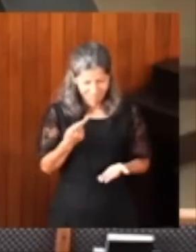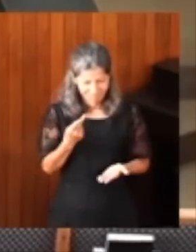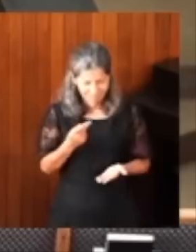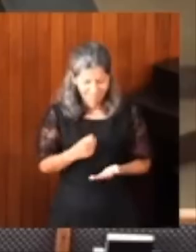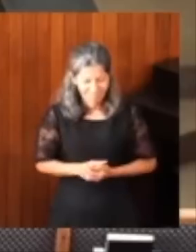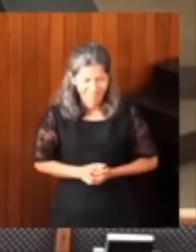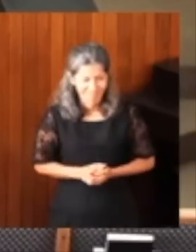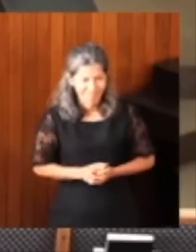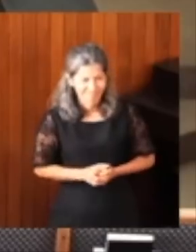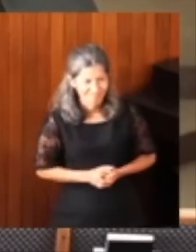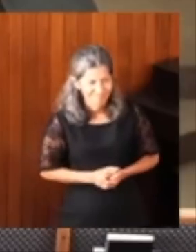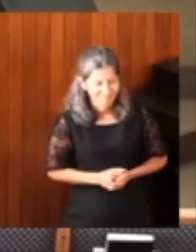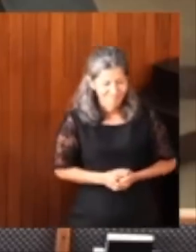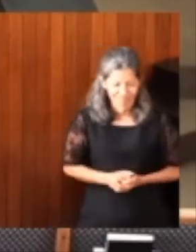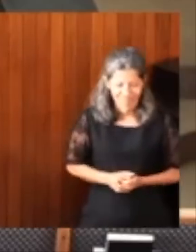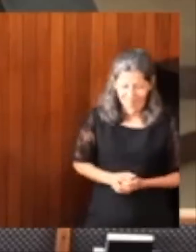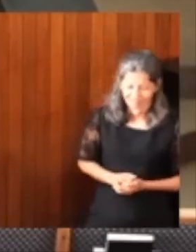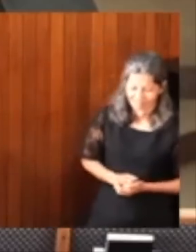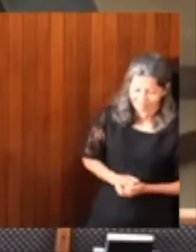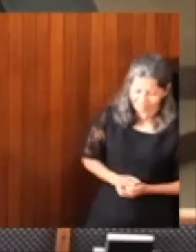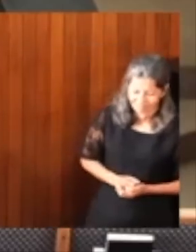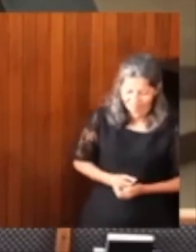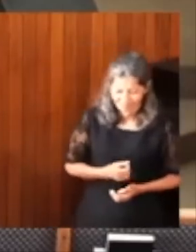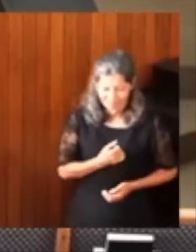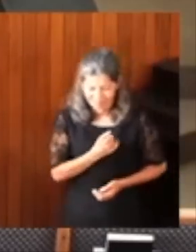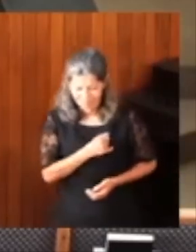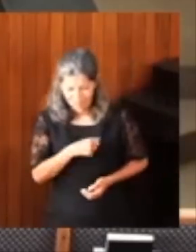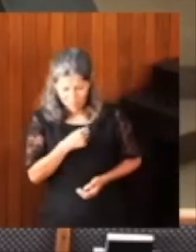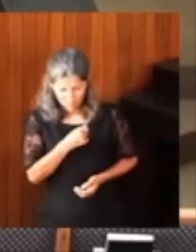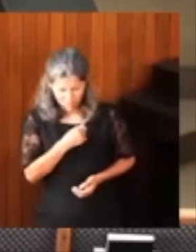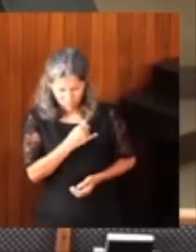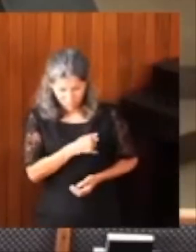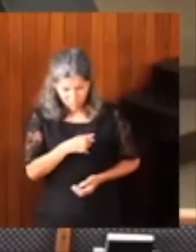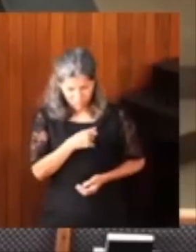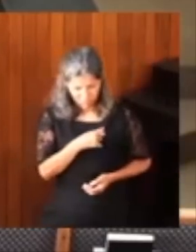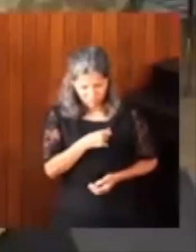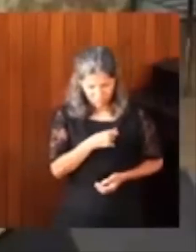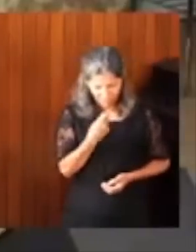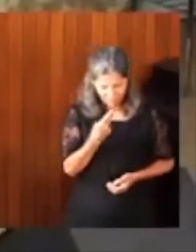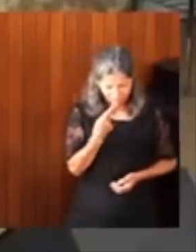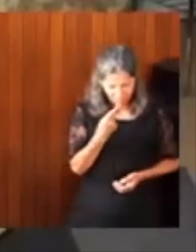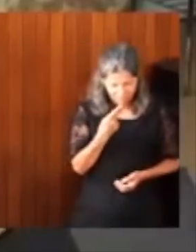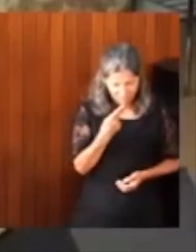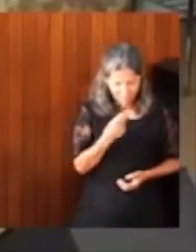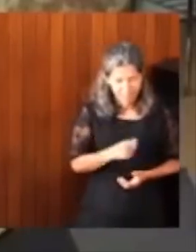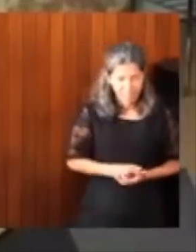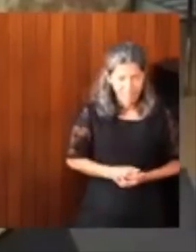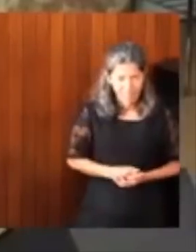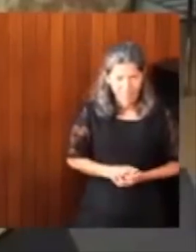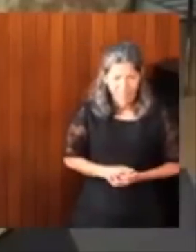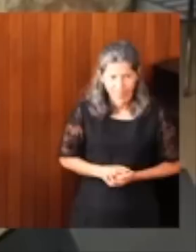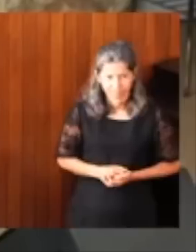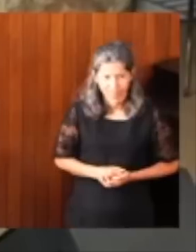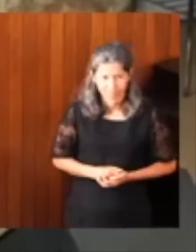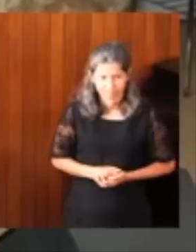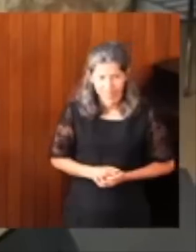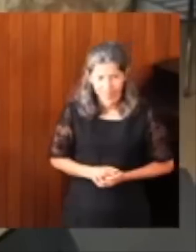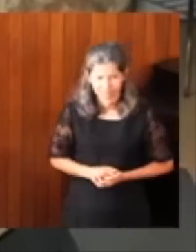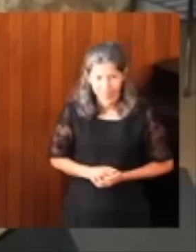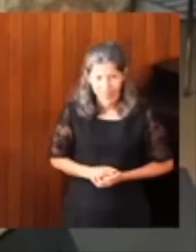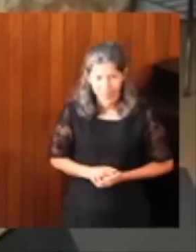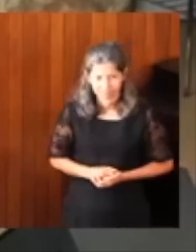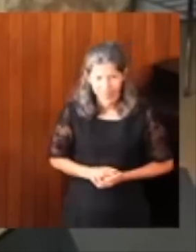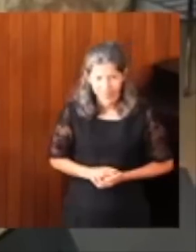eu vi. Quando ele fala vi ou ouvi, é um marcador temporal. Tá? Pode ser uma coisa sequencial ou pode ser uma coisa lá para trás ou para